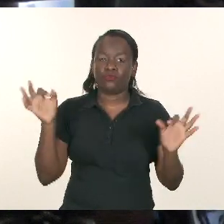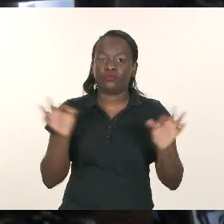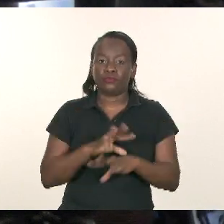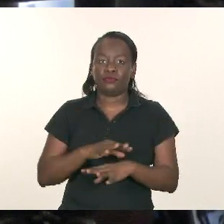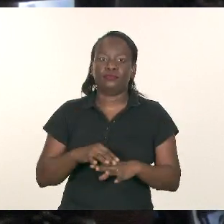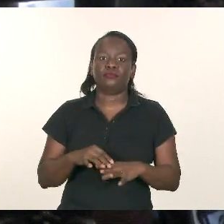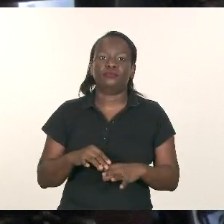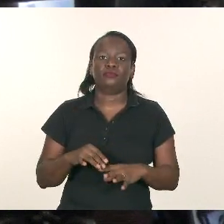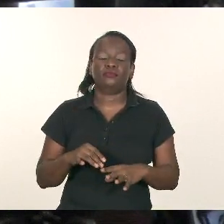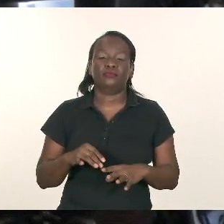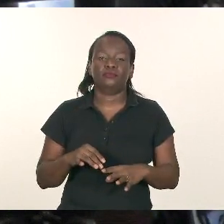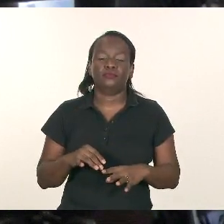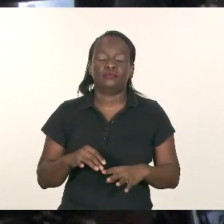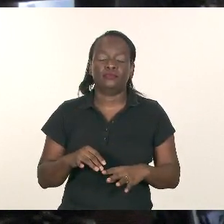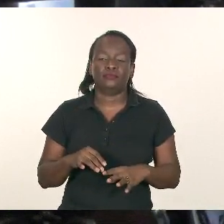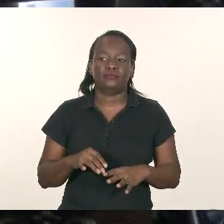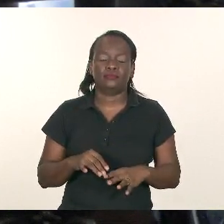discussão.